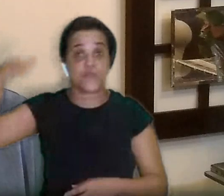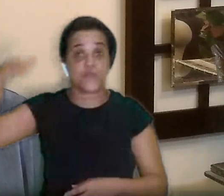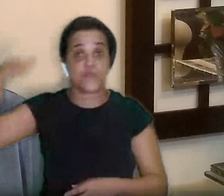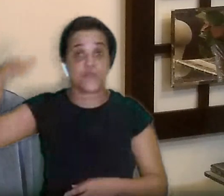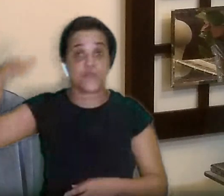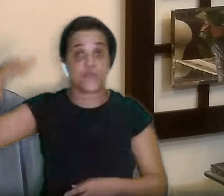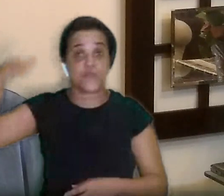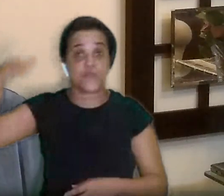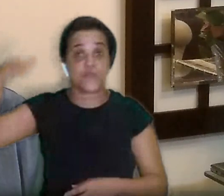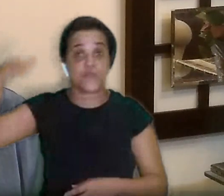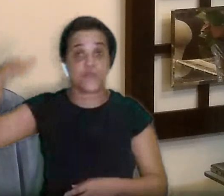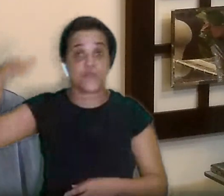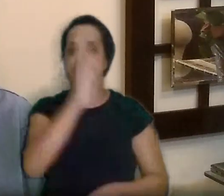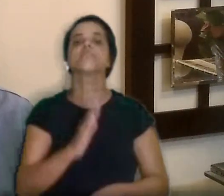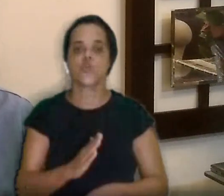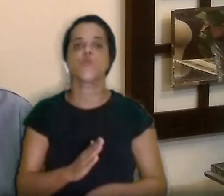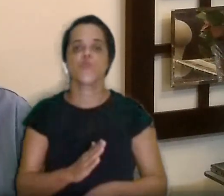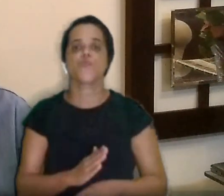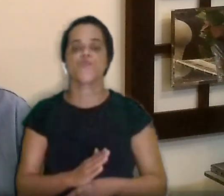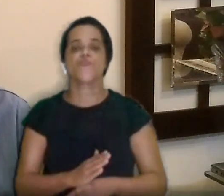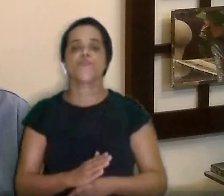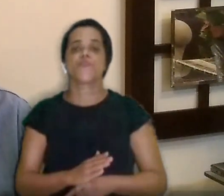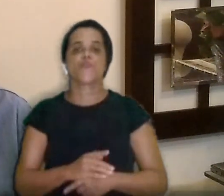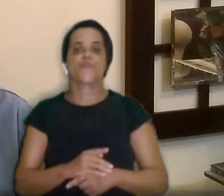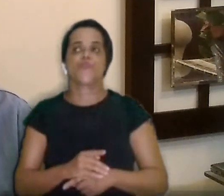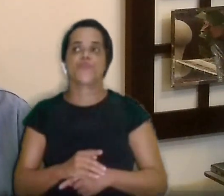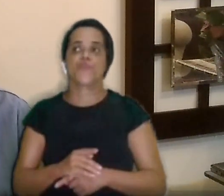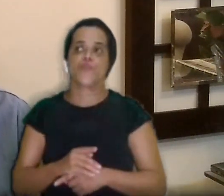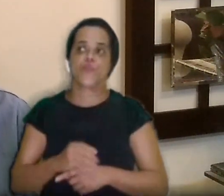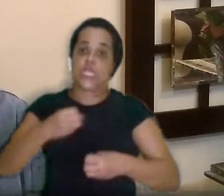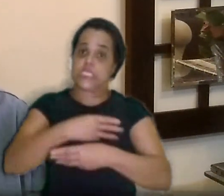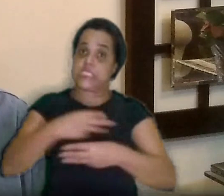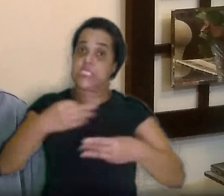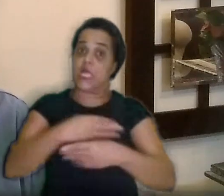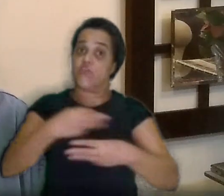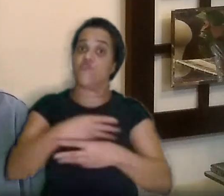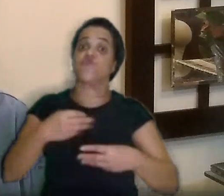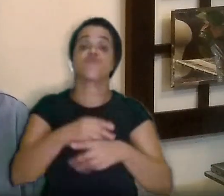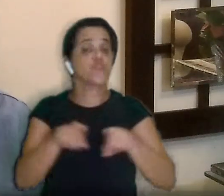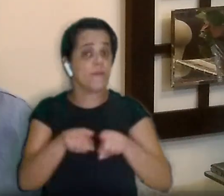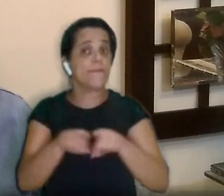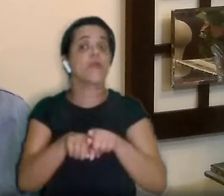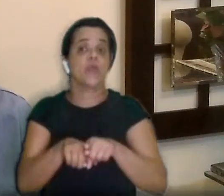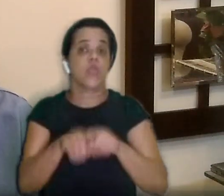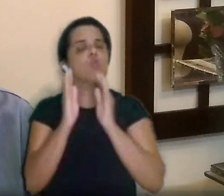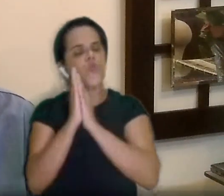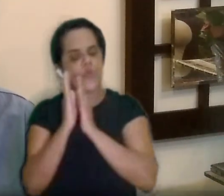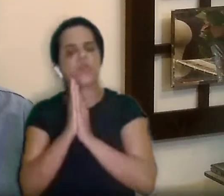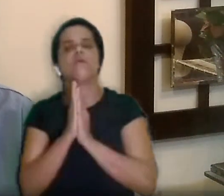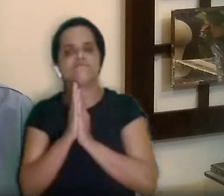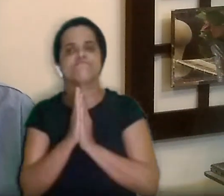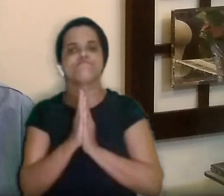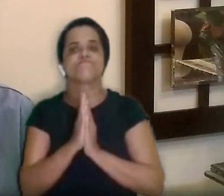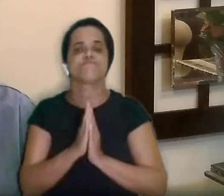a nossa nação, com os nossos estados e as nossas cidades. Mas nós devemos fazer também a nossa parte, dar a nossa